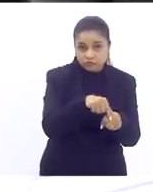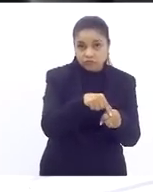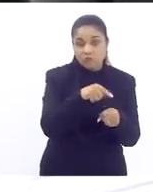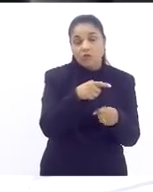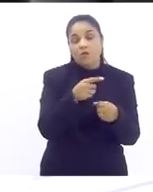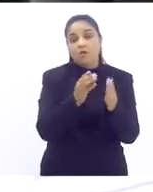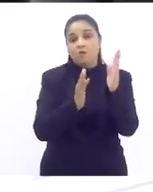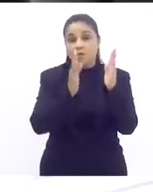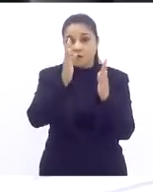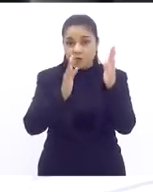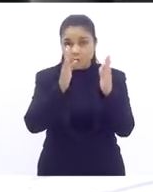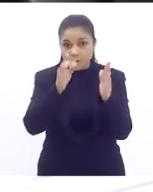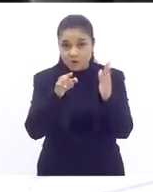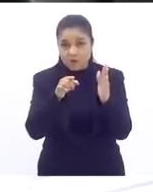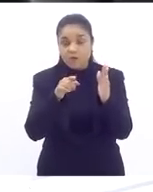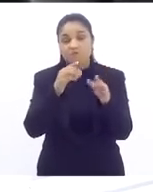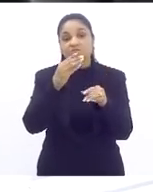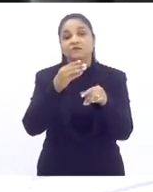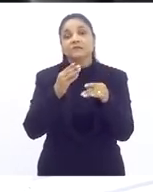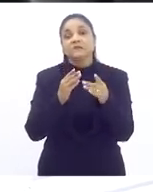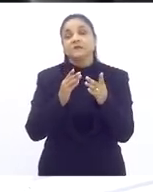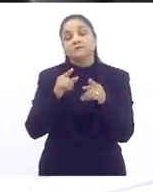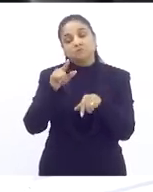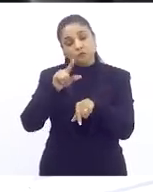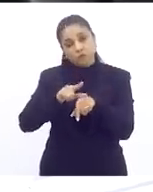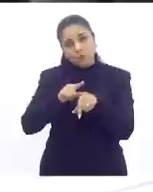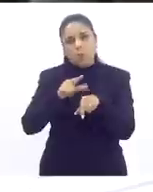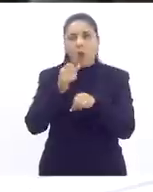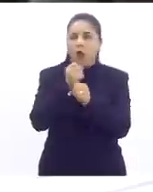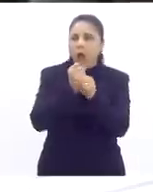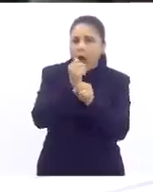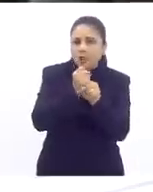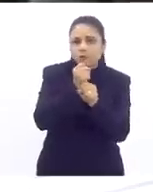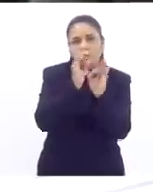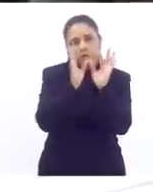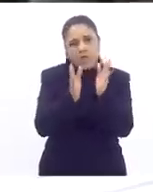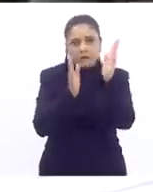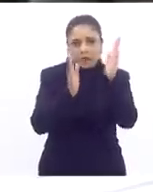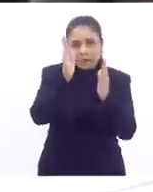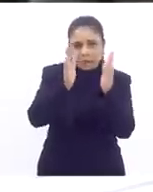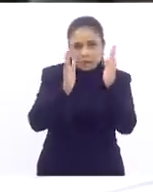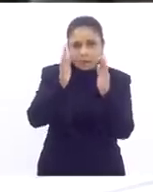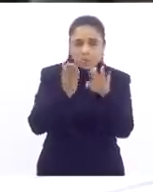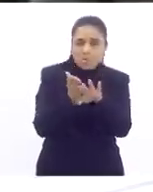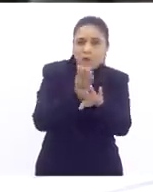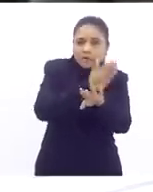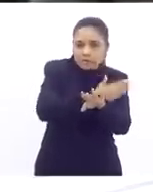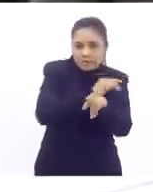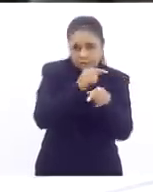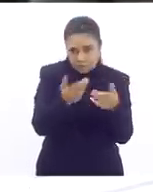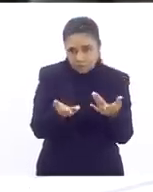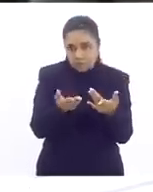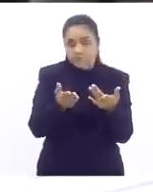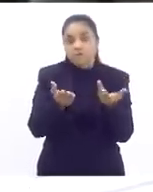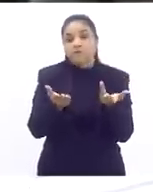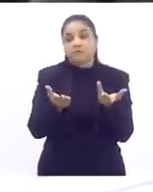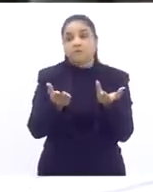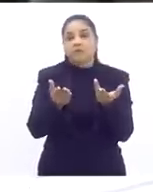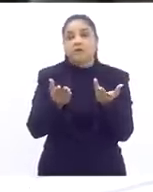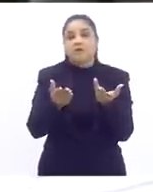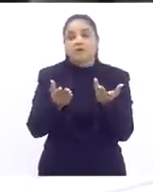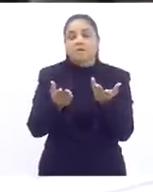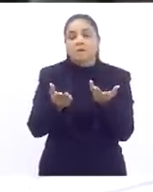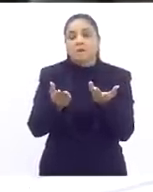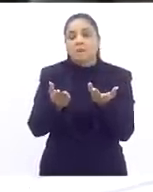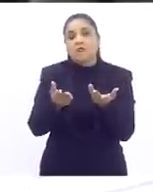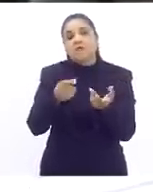no regime correto relacionado à época a toda uma sugestão né de correção desse desse fato ocorrido lá